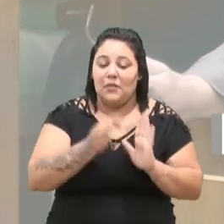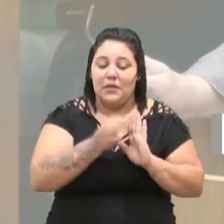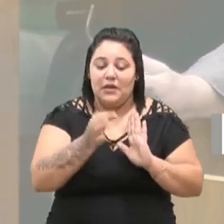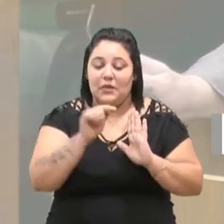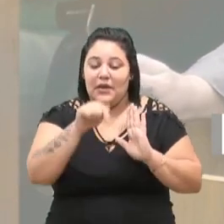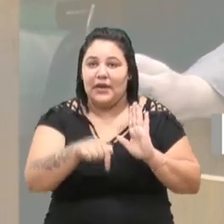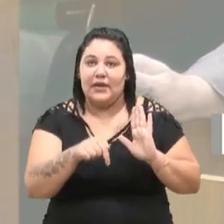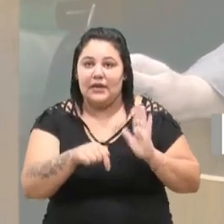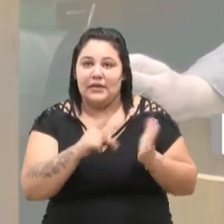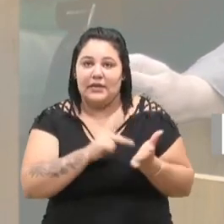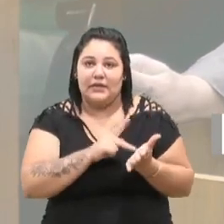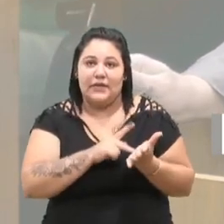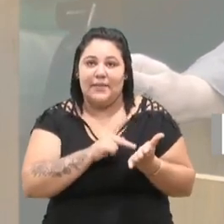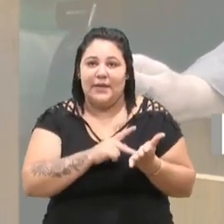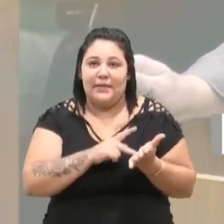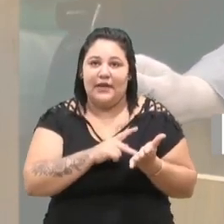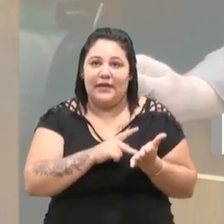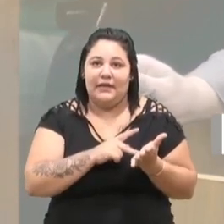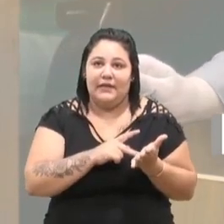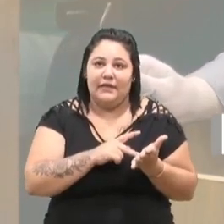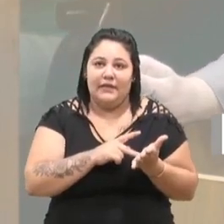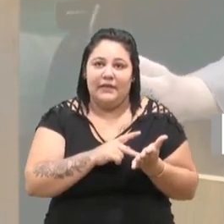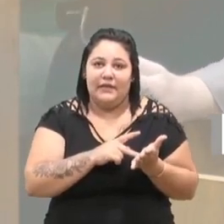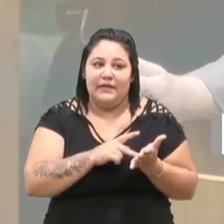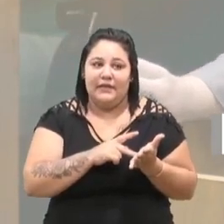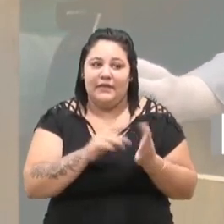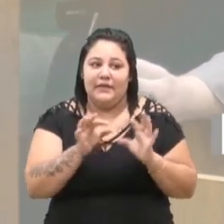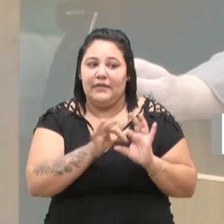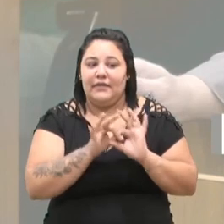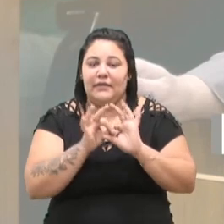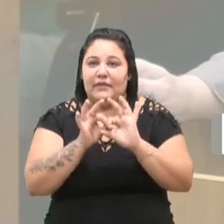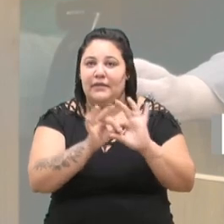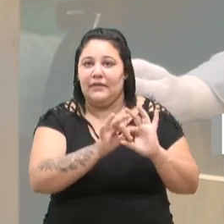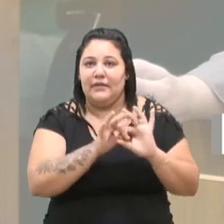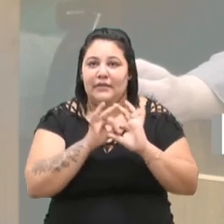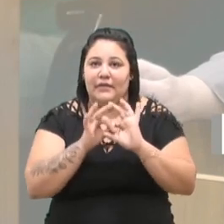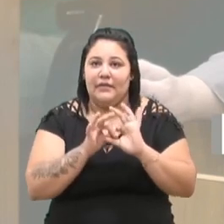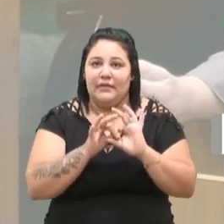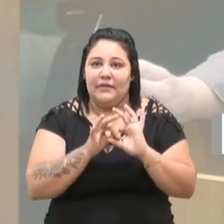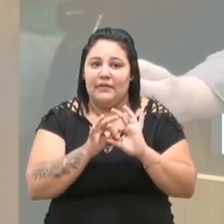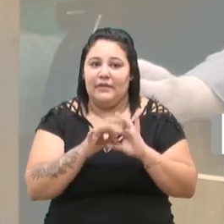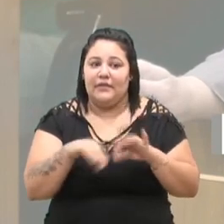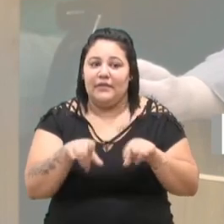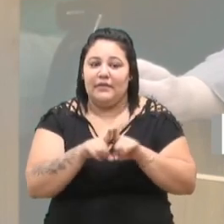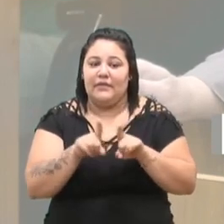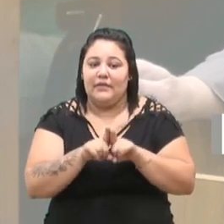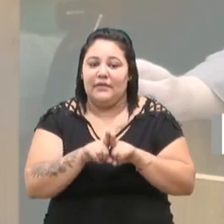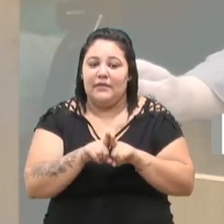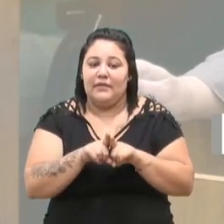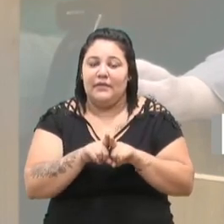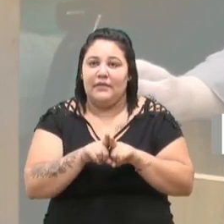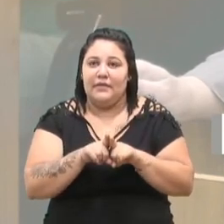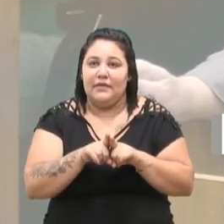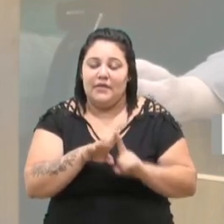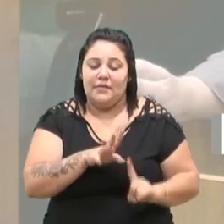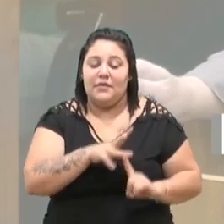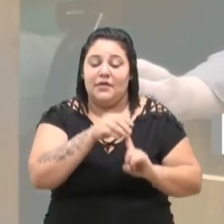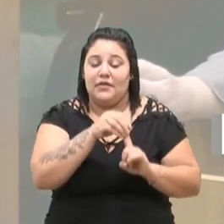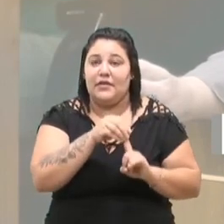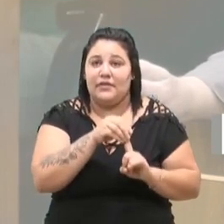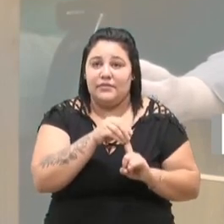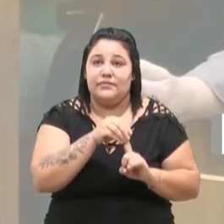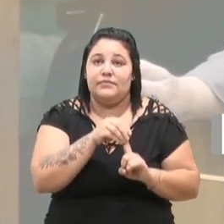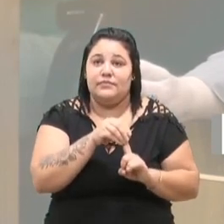a minha convocação aqui, pessoal, é de união apartidária. As crianças são prioridades,